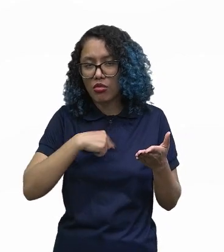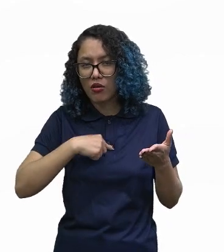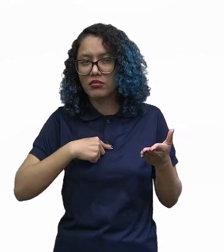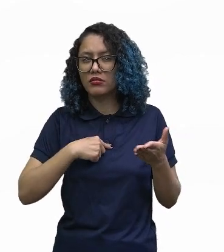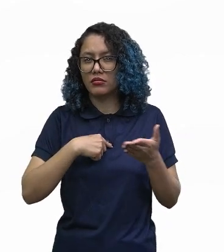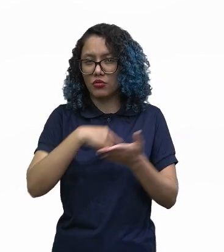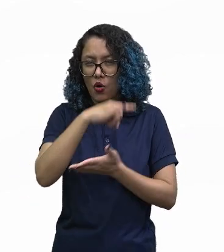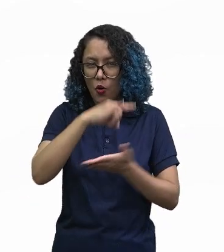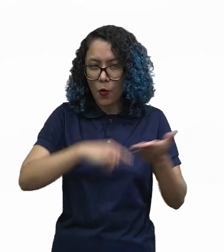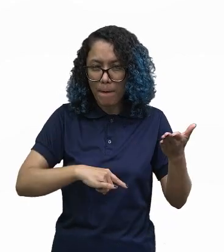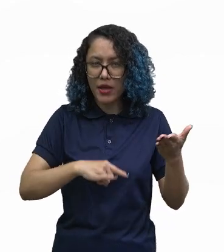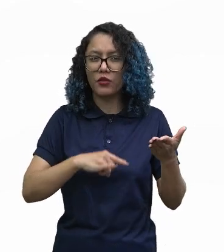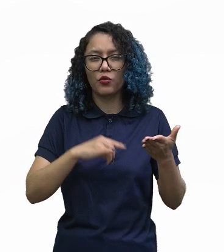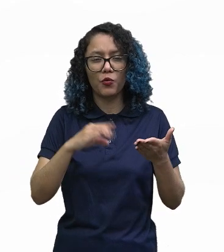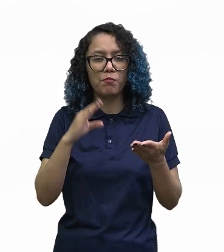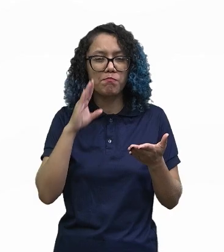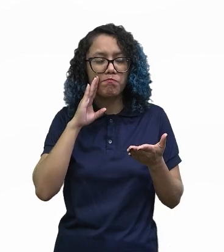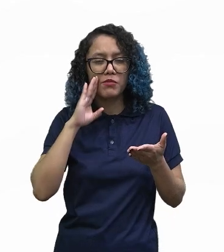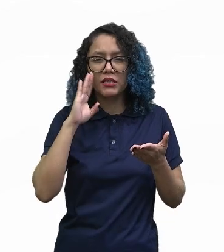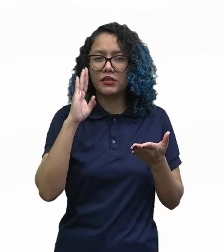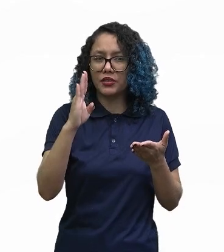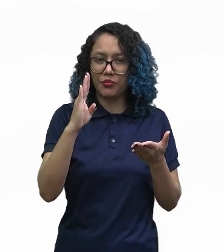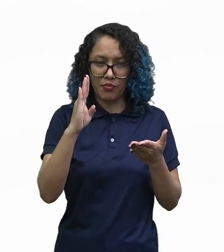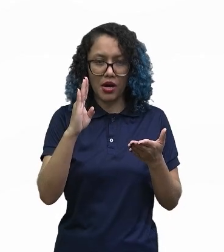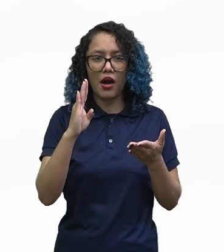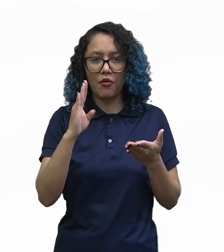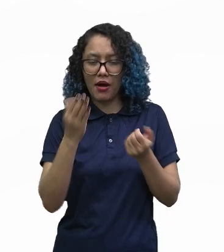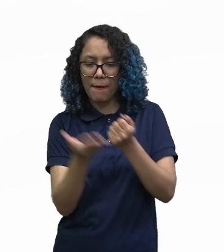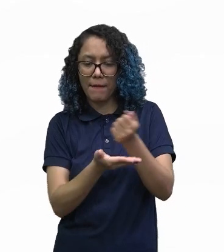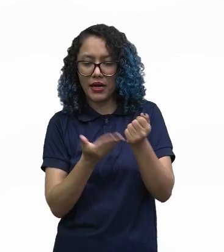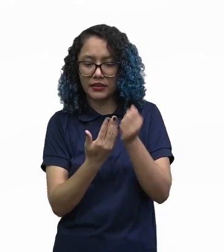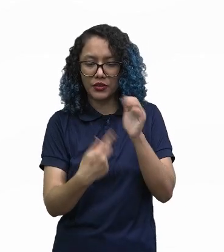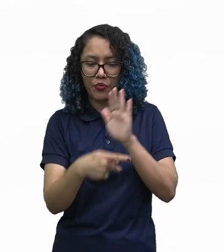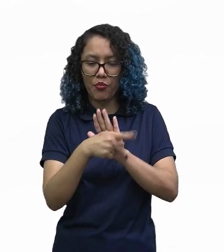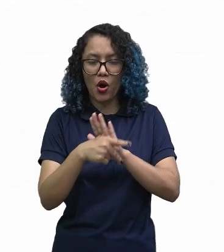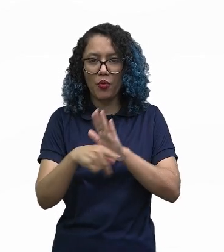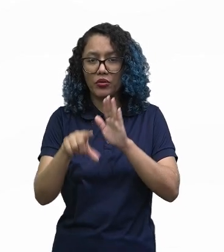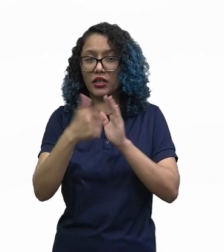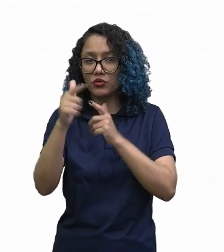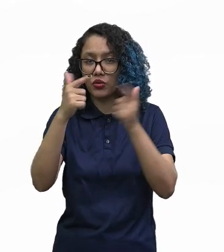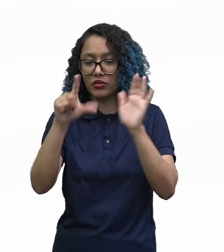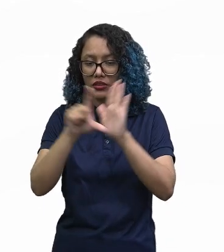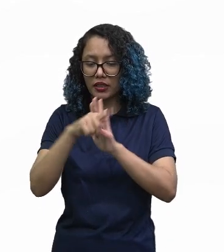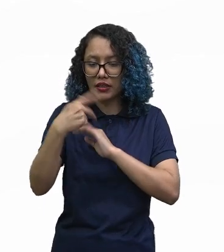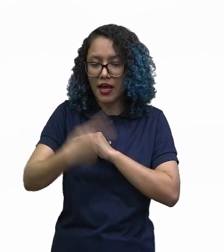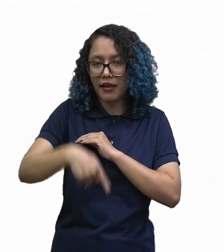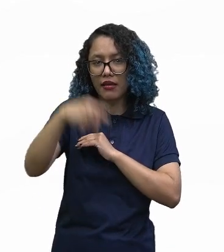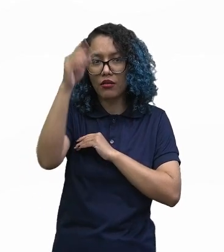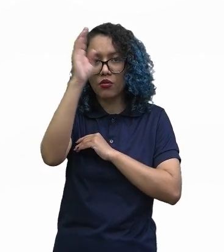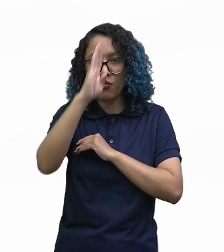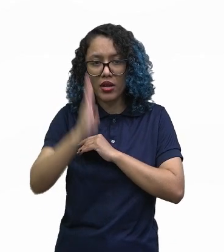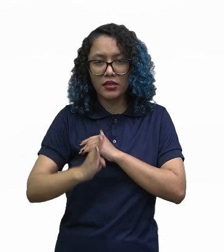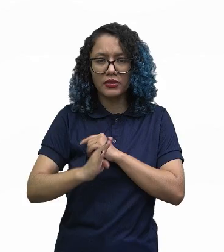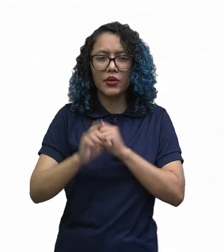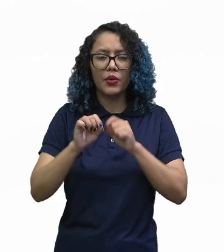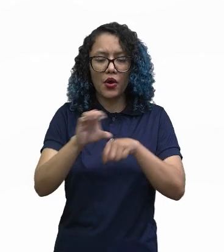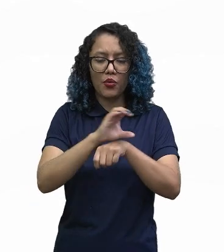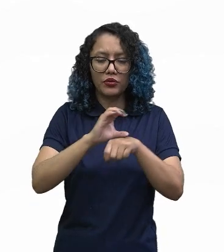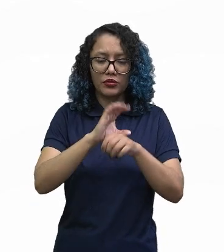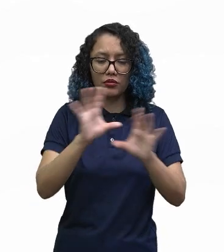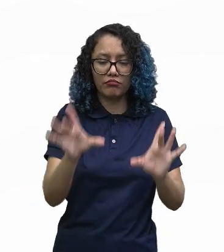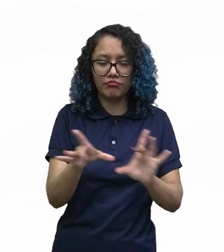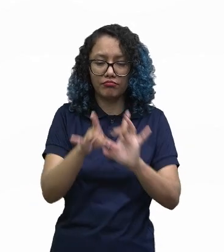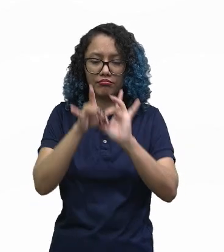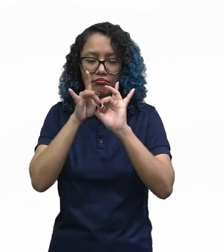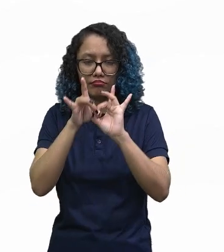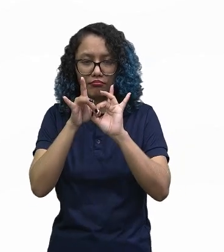né, que rege as leis do nosso país, ela é uma Constituição